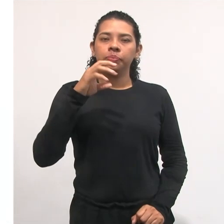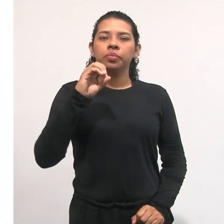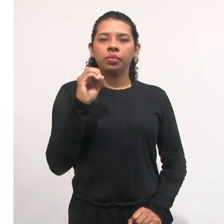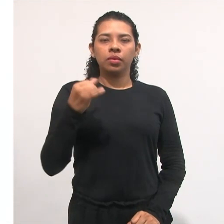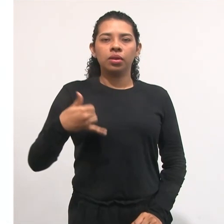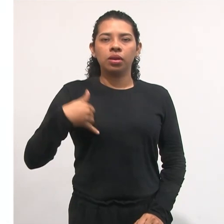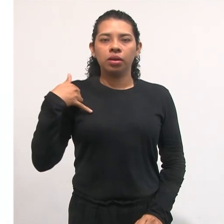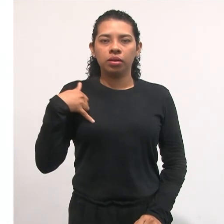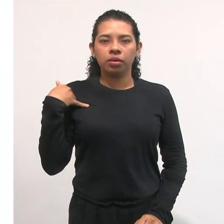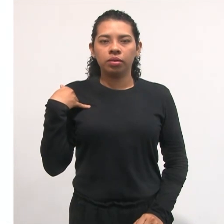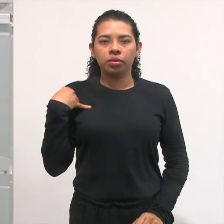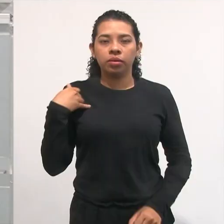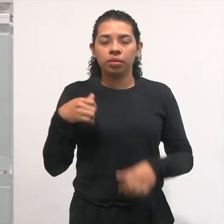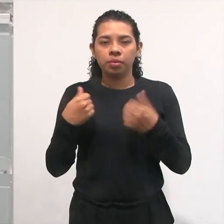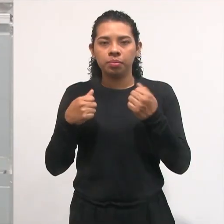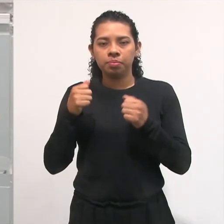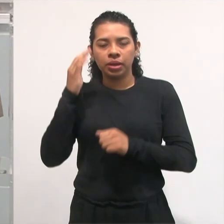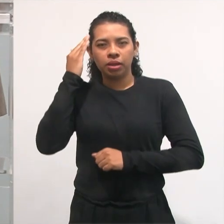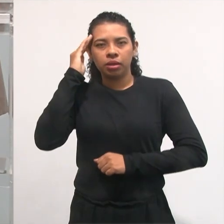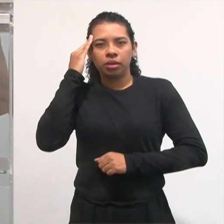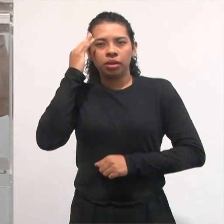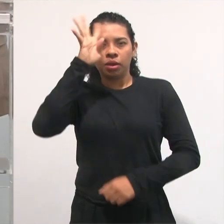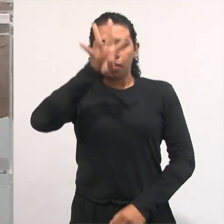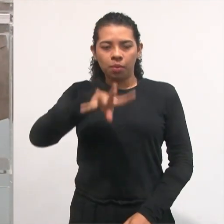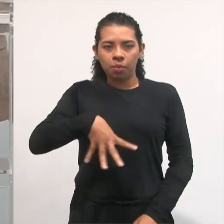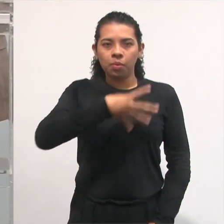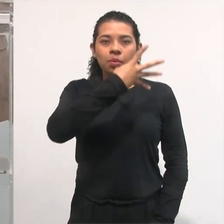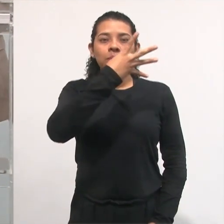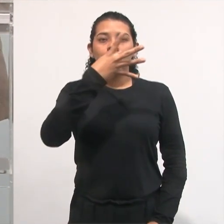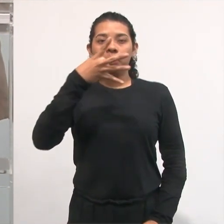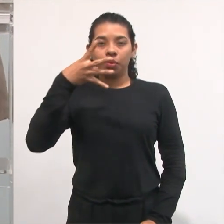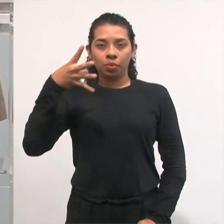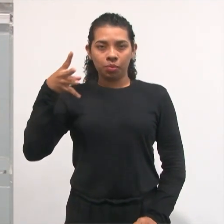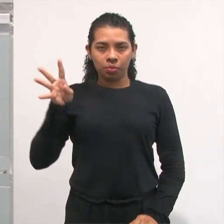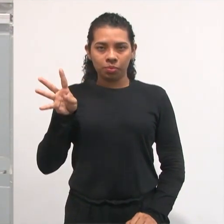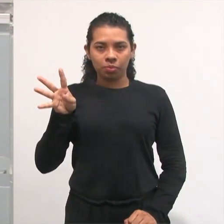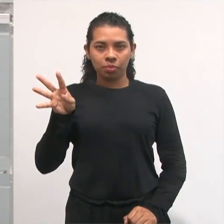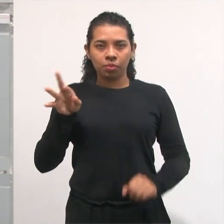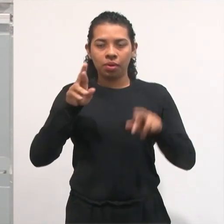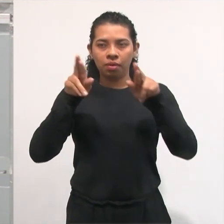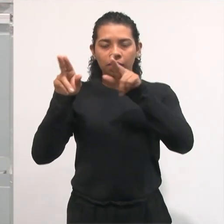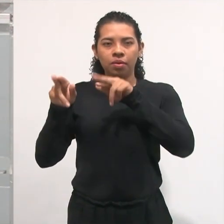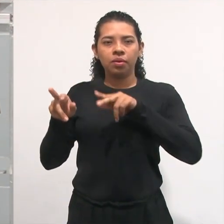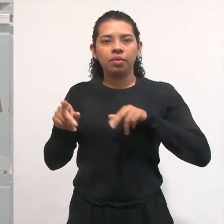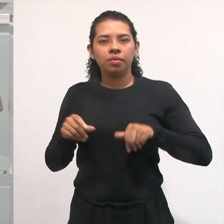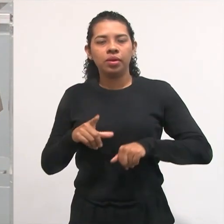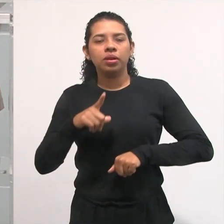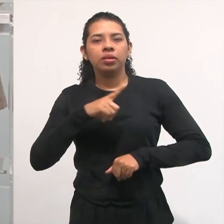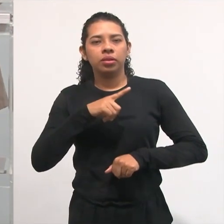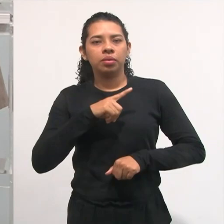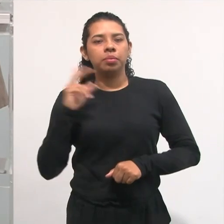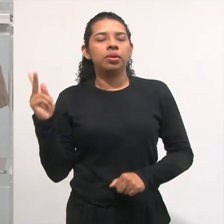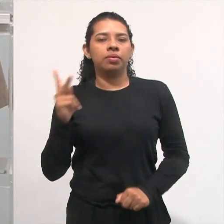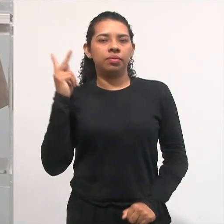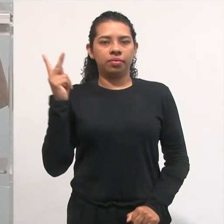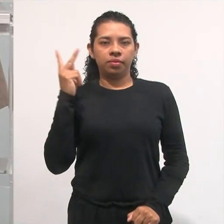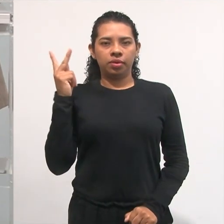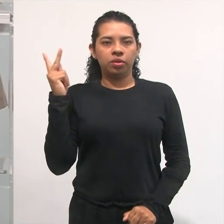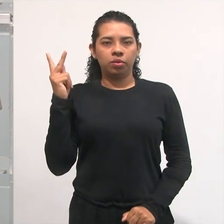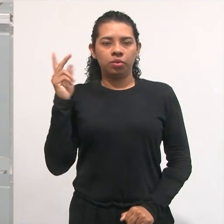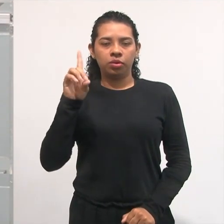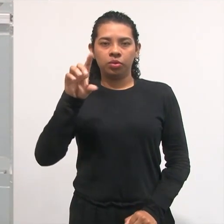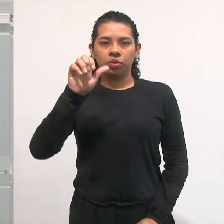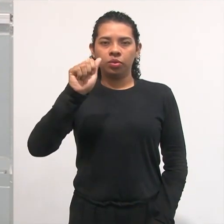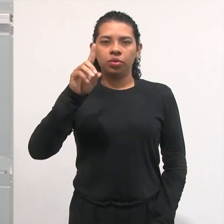30 anos. Então, é uma informação, cada coluna dessa da distribuição de frequência, ele vai nos